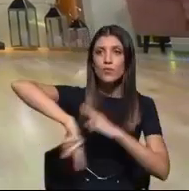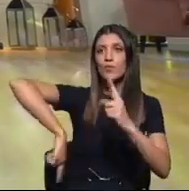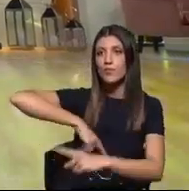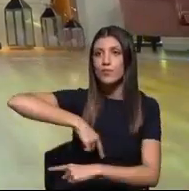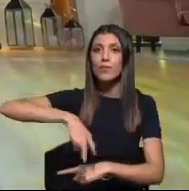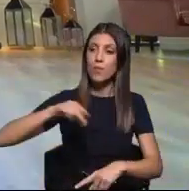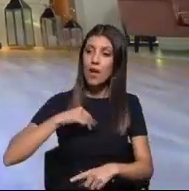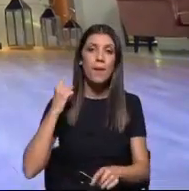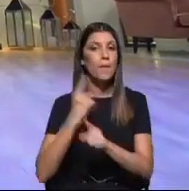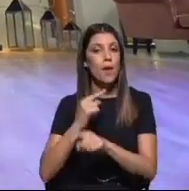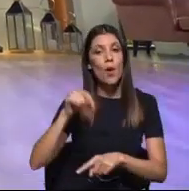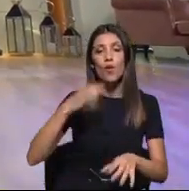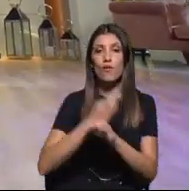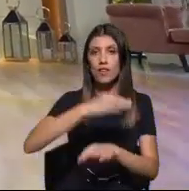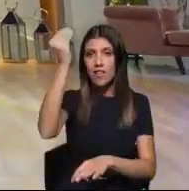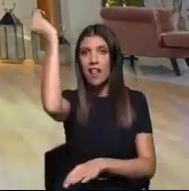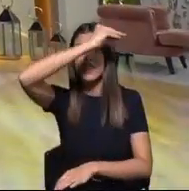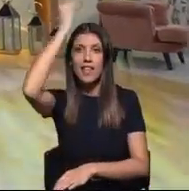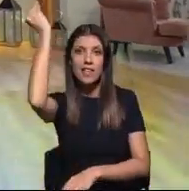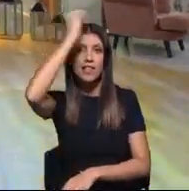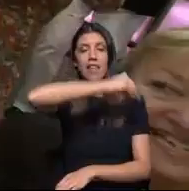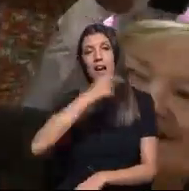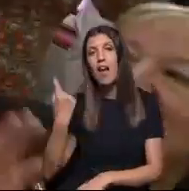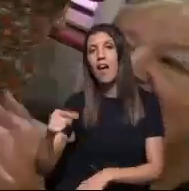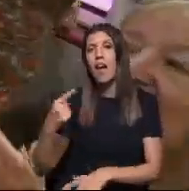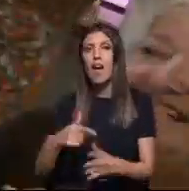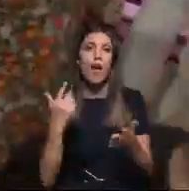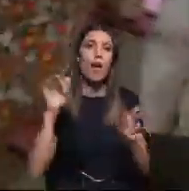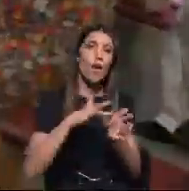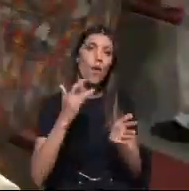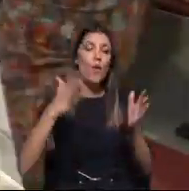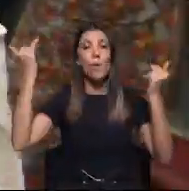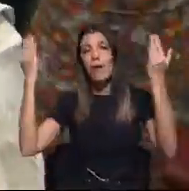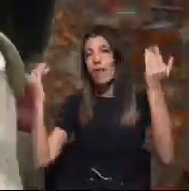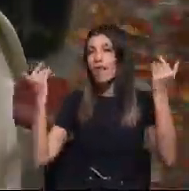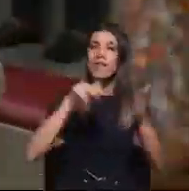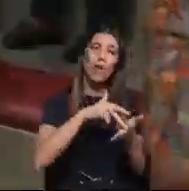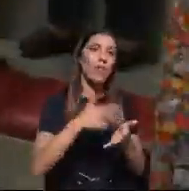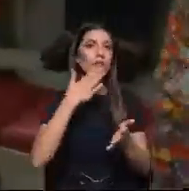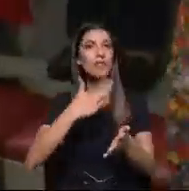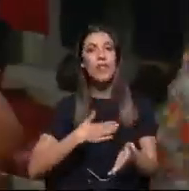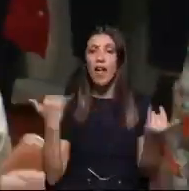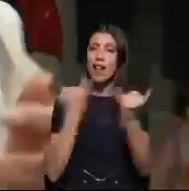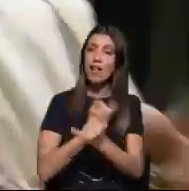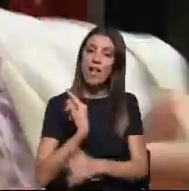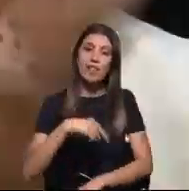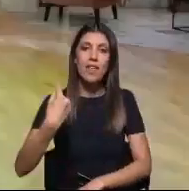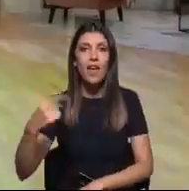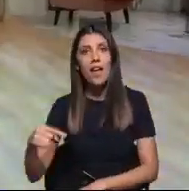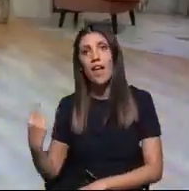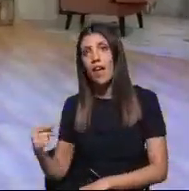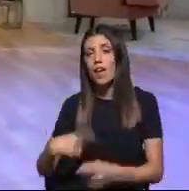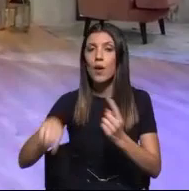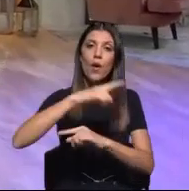mudar o par, já festa na aldeia. O manhão é que nos faz dançar, alegria é o que a gente tem.